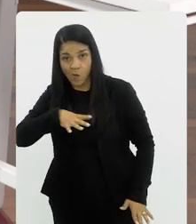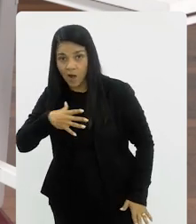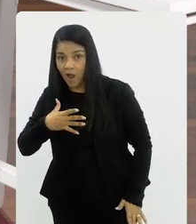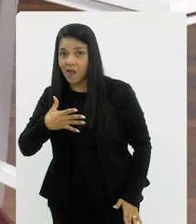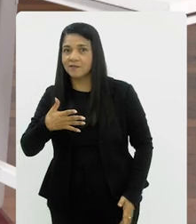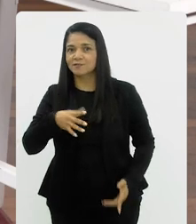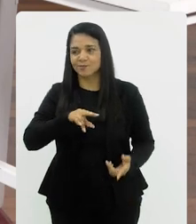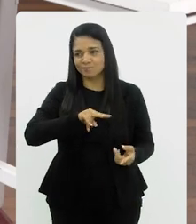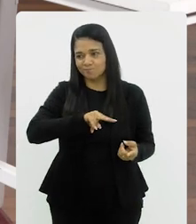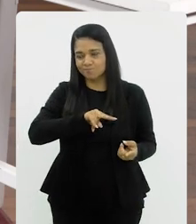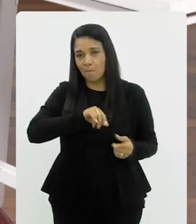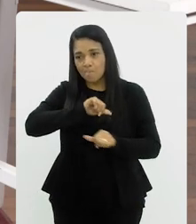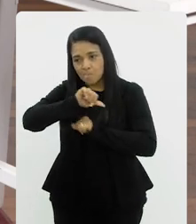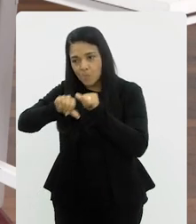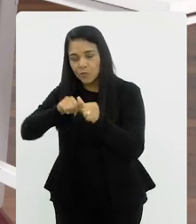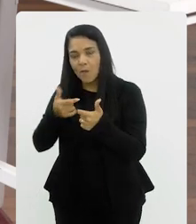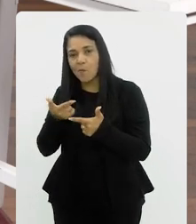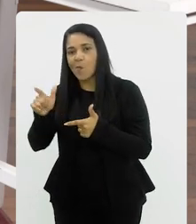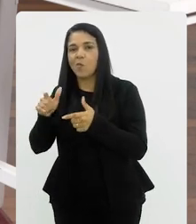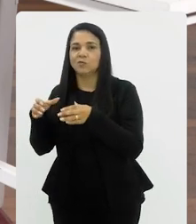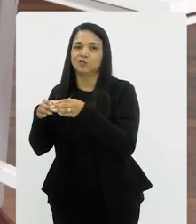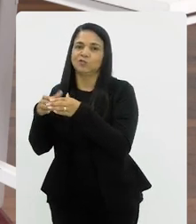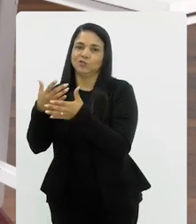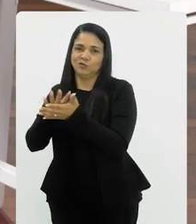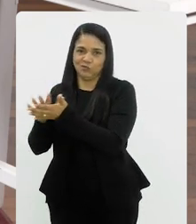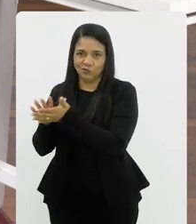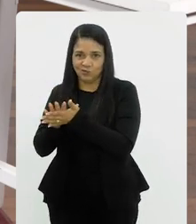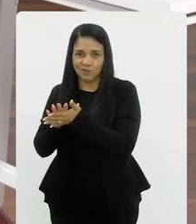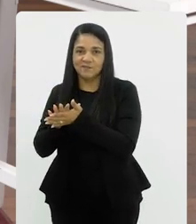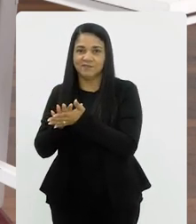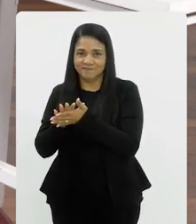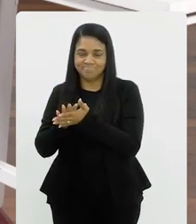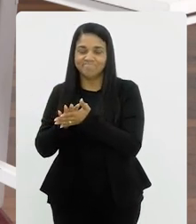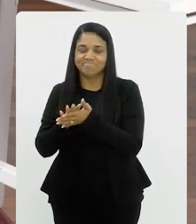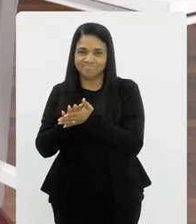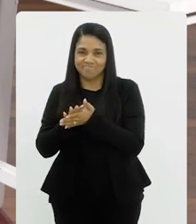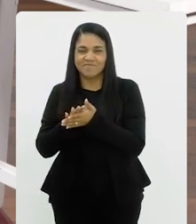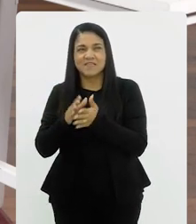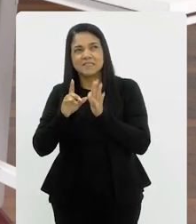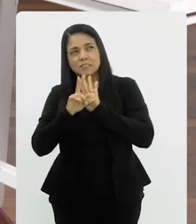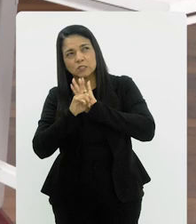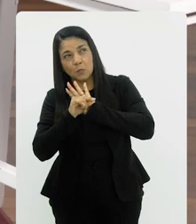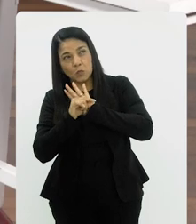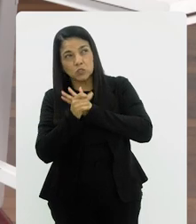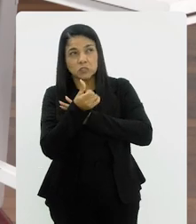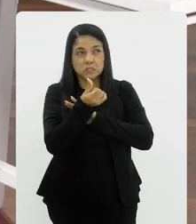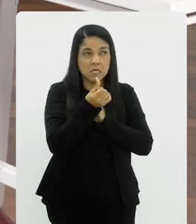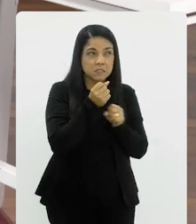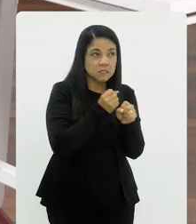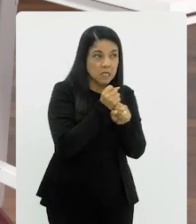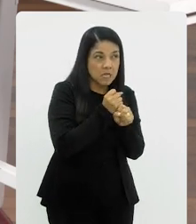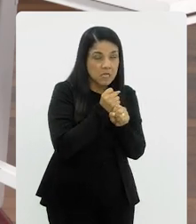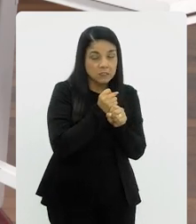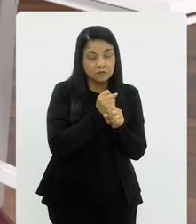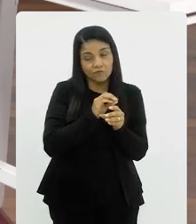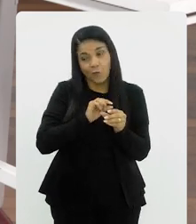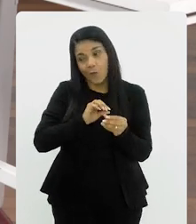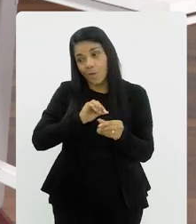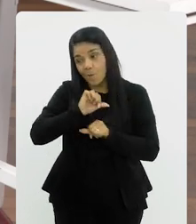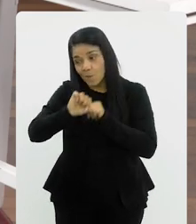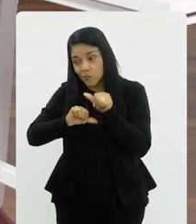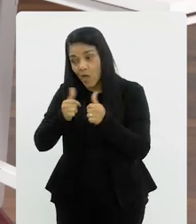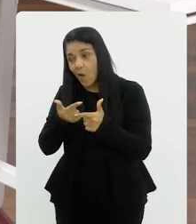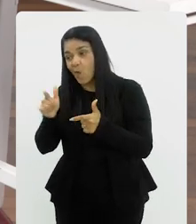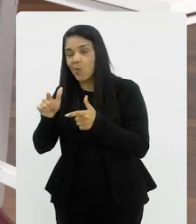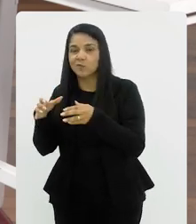De dar o passo fora da... sair um pouco da zona de conforto. Estou aqui na Dom Bosco 6 anos, não, eu vou dar um